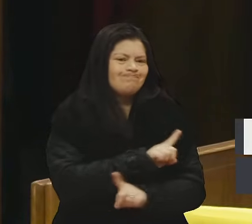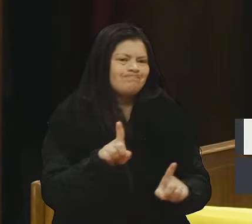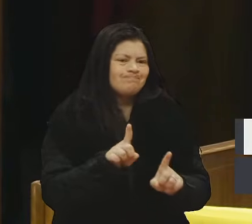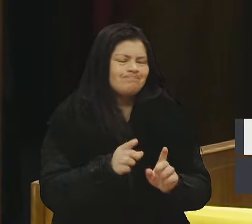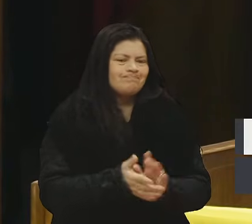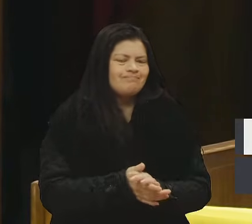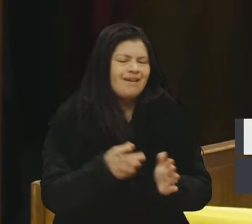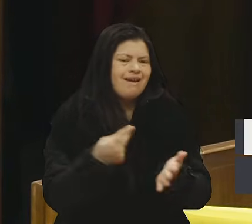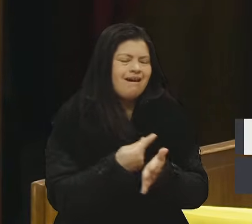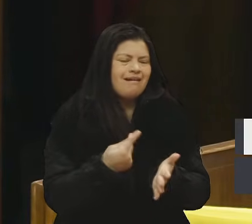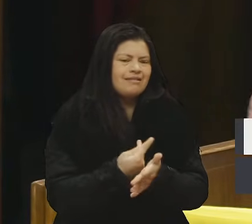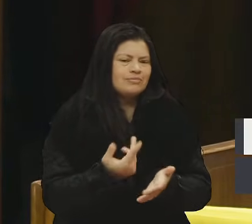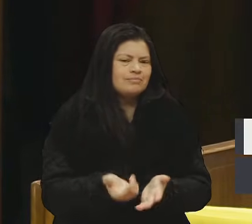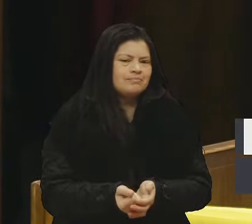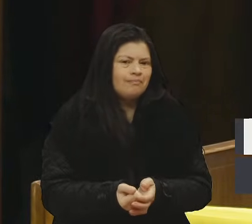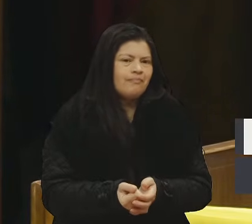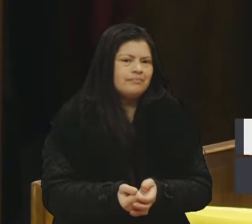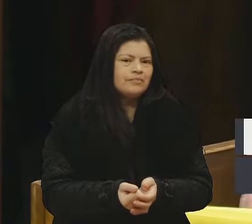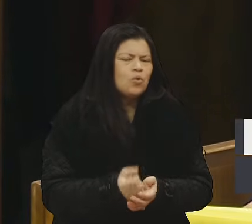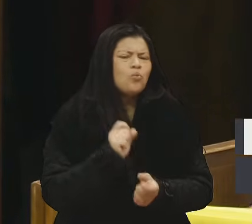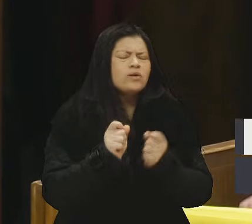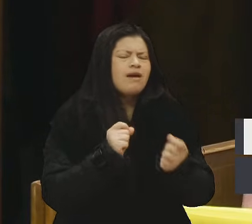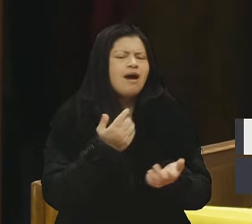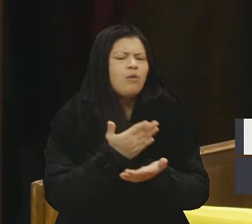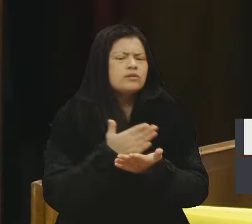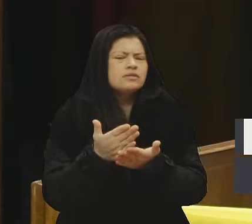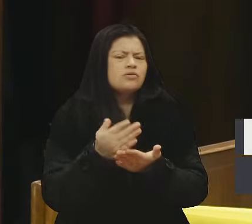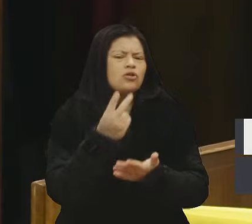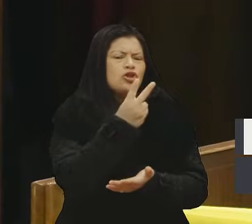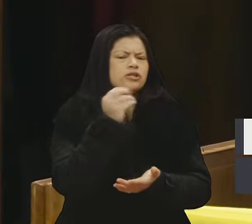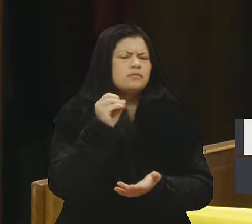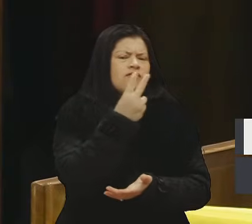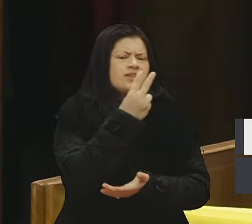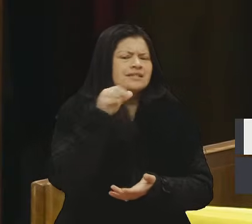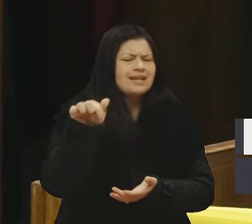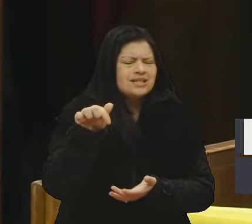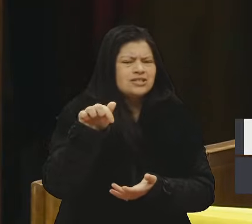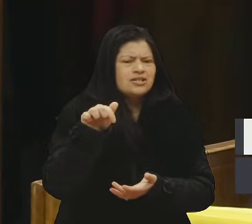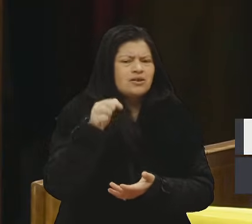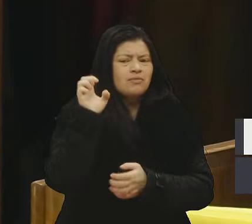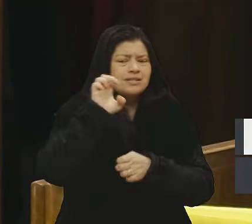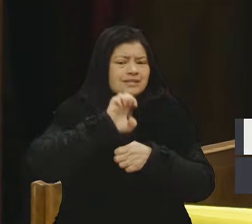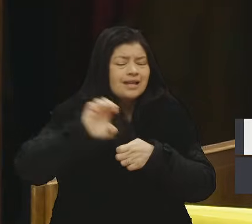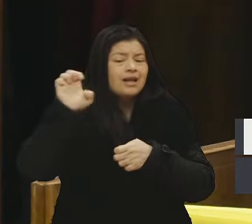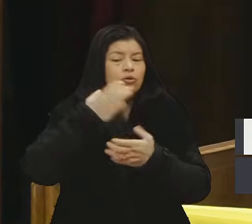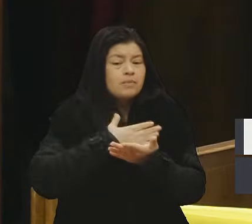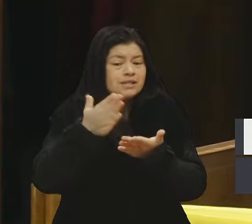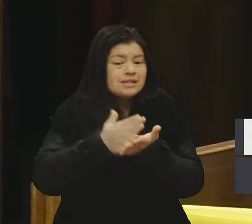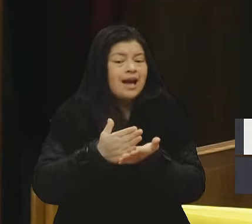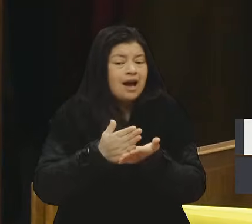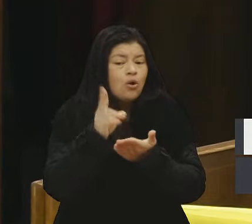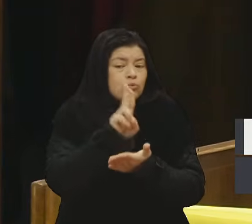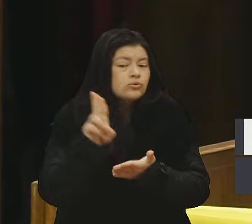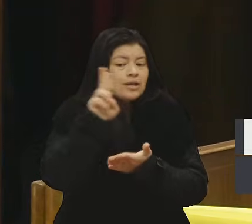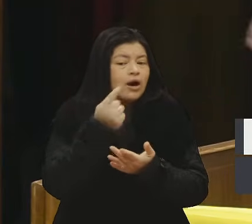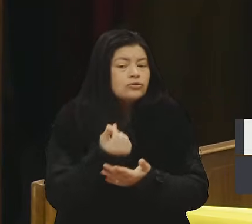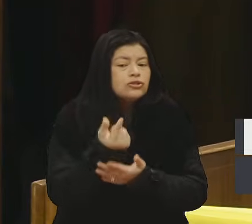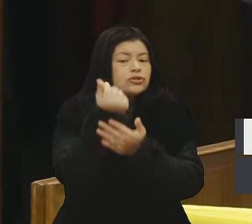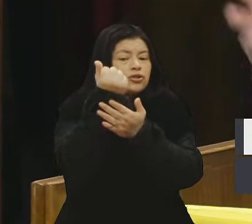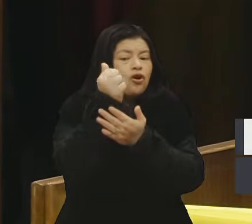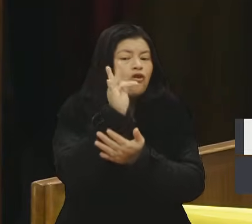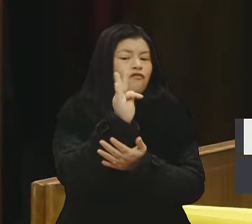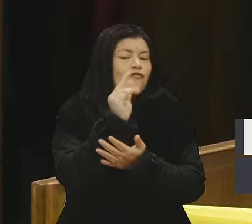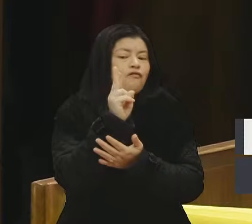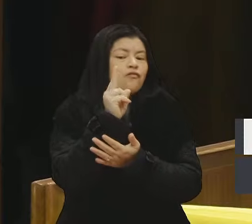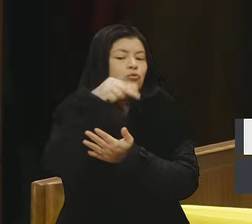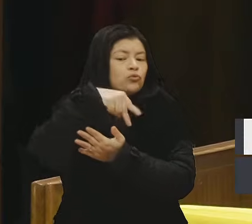E outra coisa, o que vai acontecer em 2027, no ano em que o Estado vai começar a usar o dinheiro do Fundeb